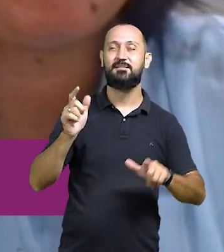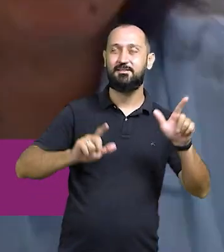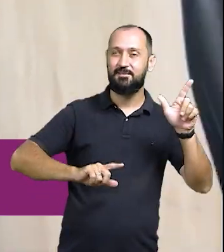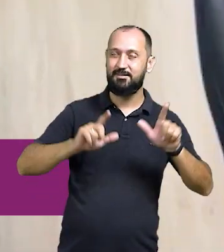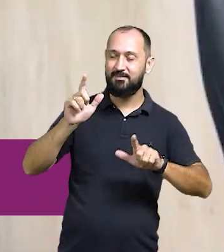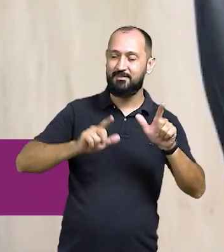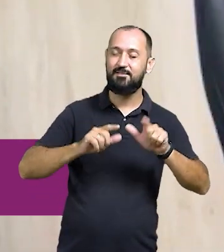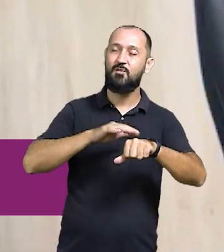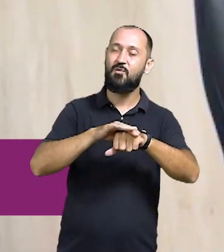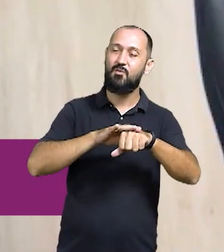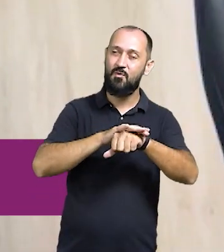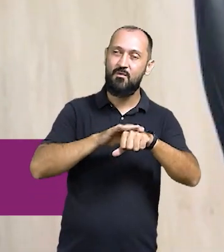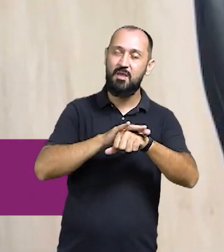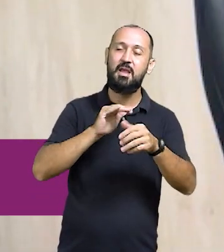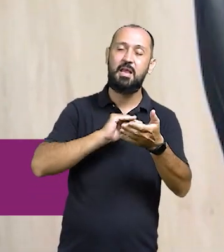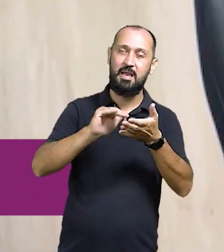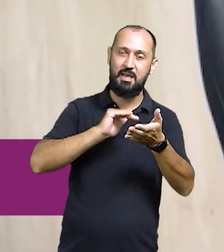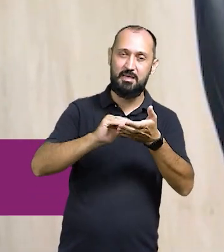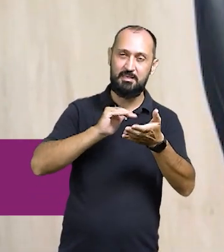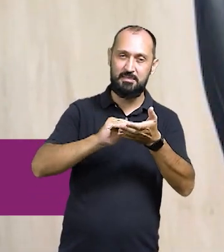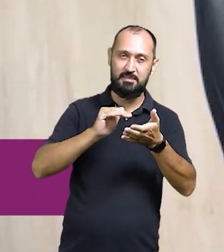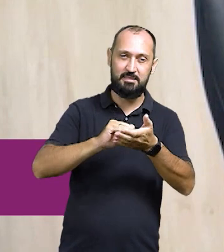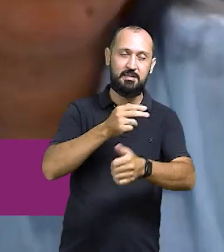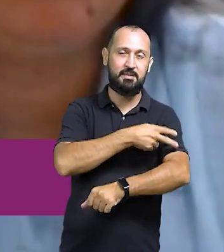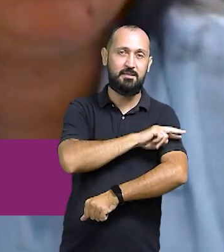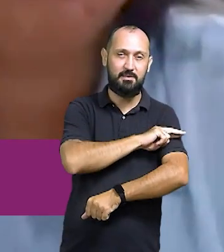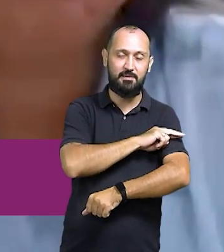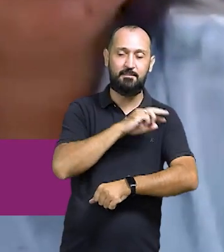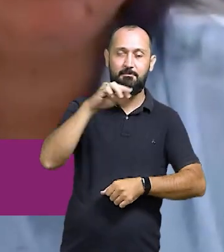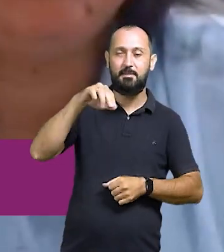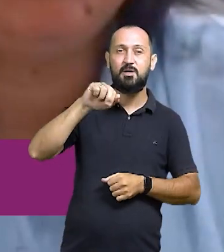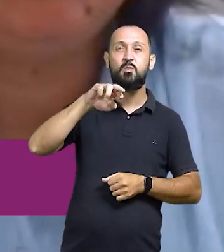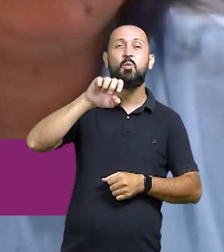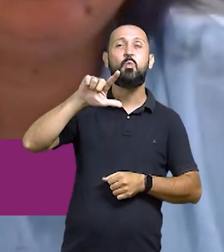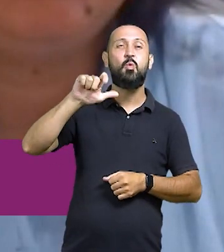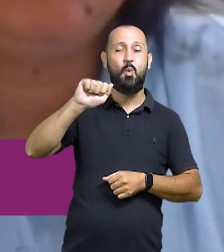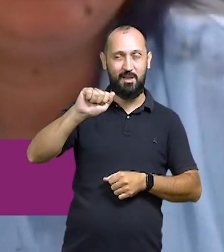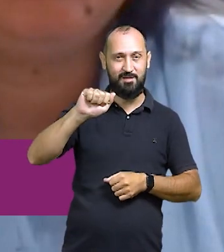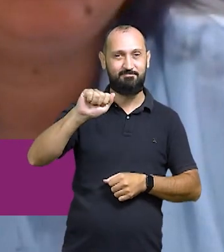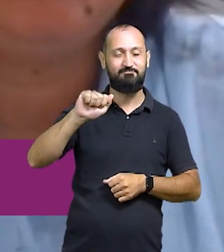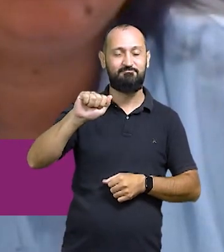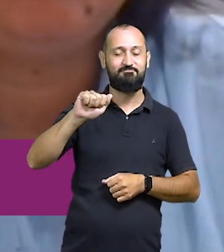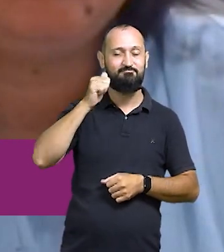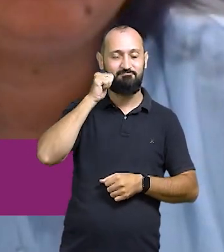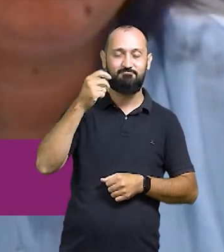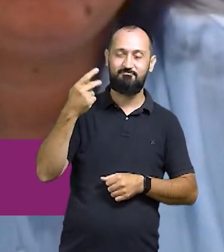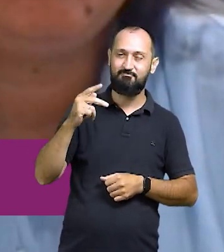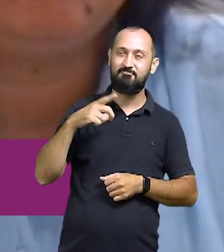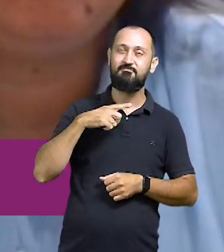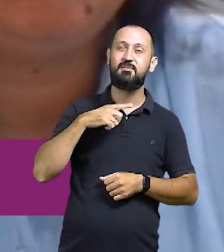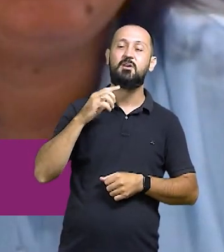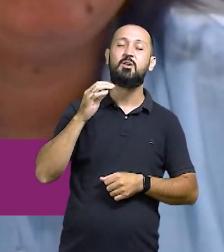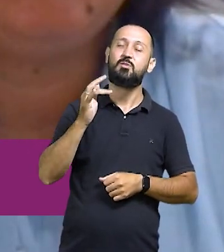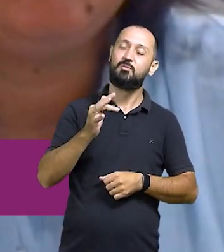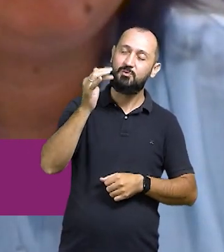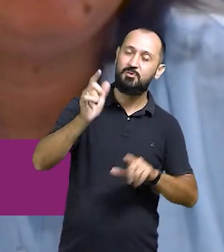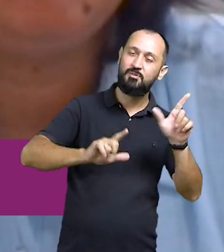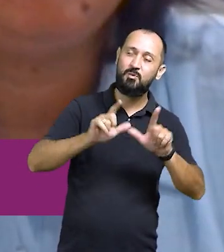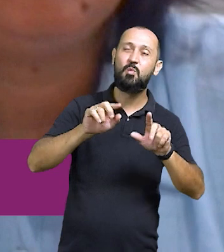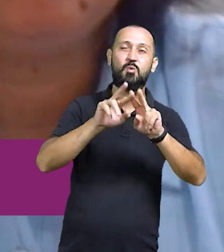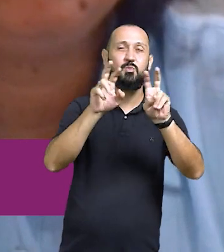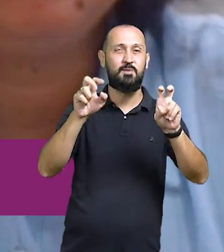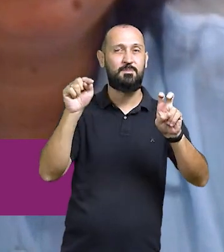para esse ano de 2024 a tônica do trabalho que vai ser desenvolvido pela Subsecretaria de Políticas Públicas para Mulheres em Mato Grosso do